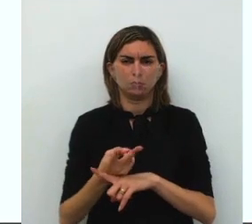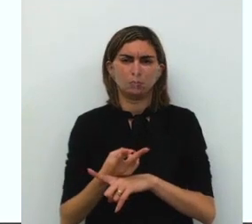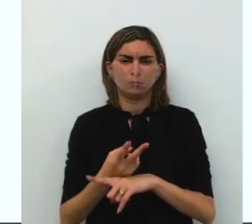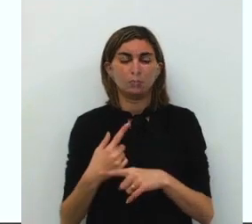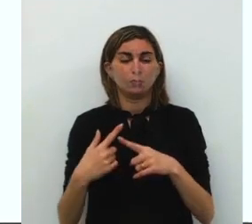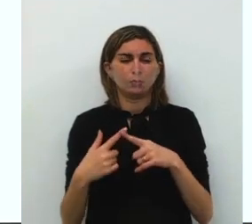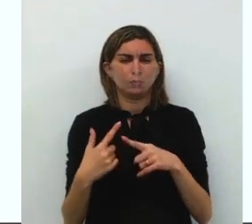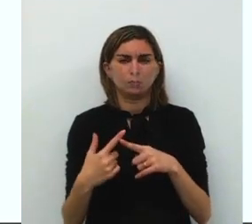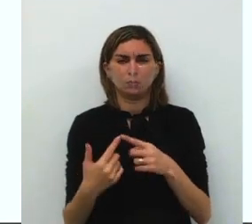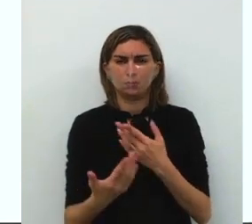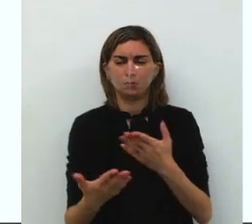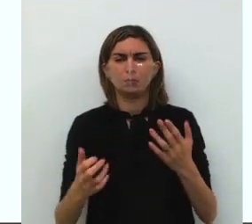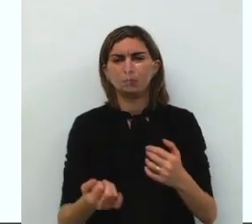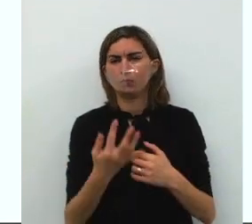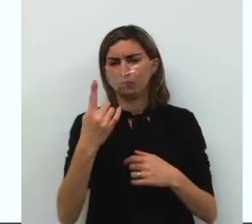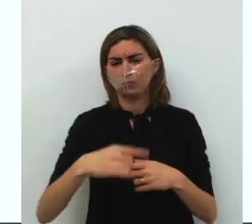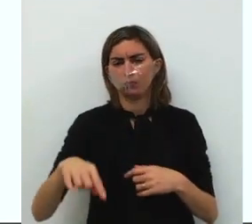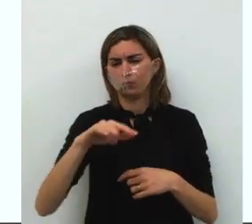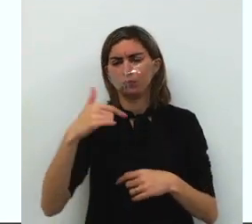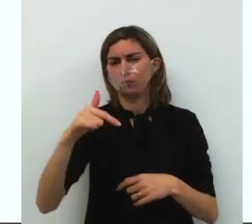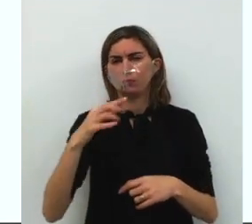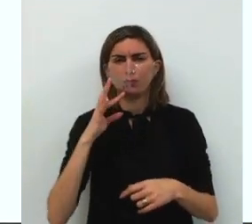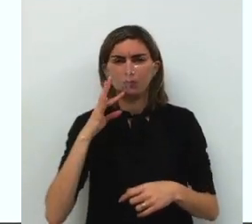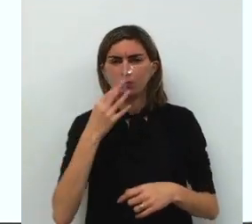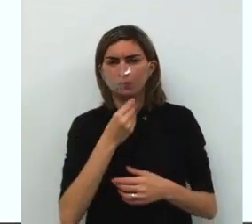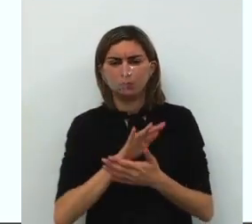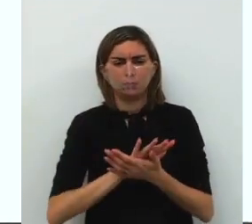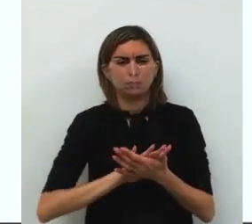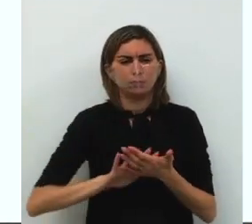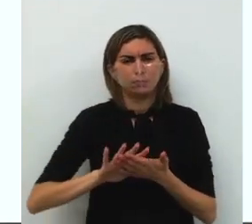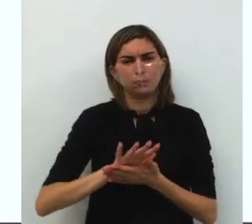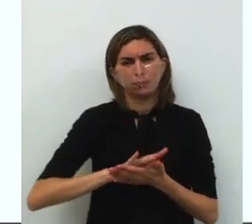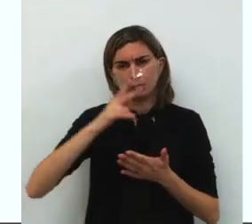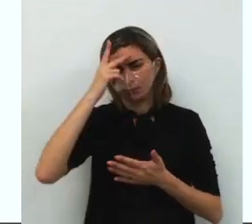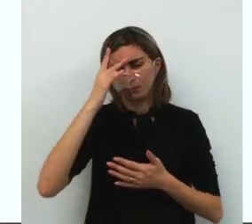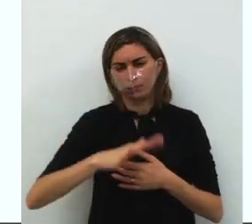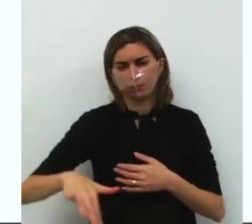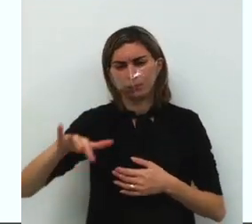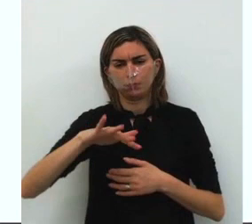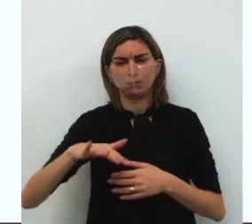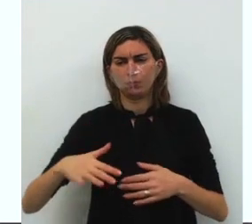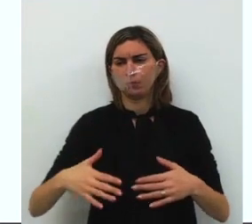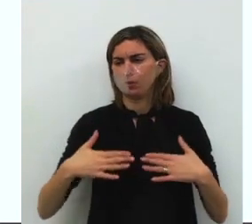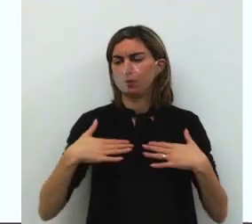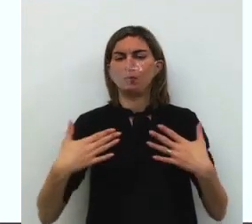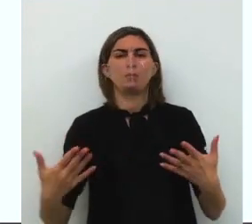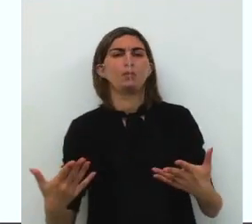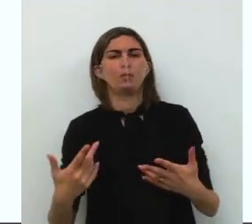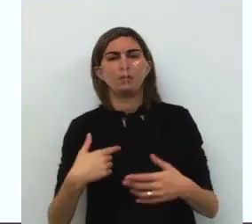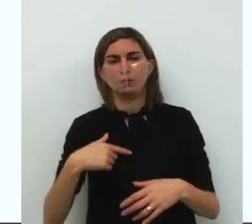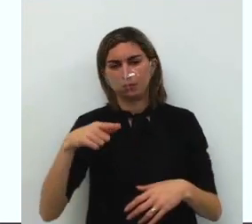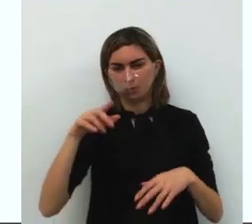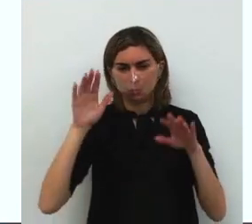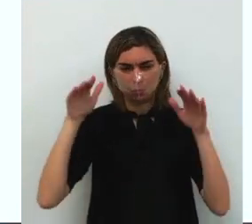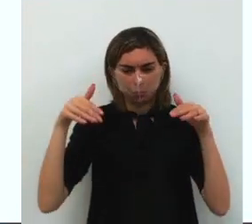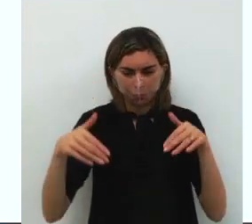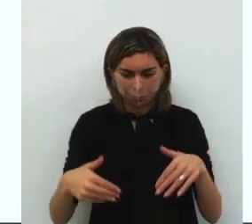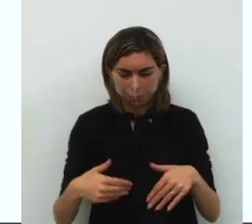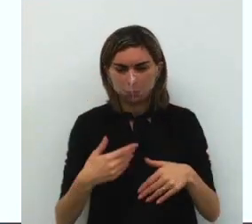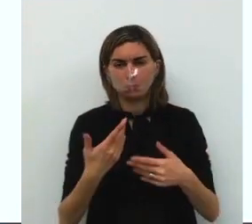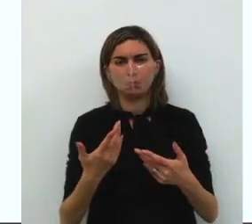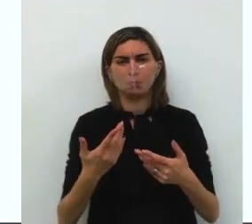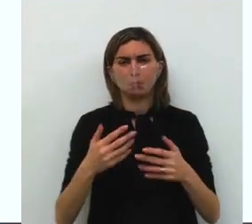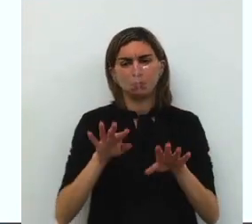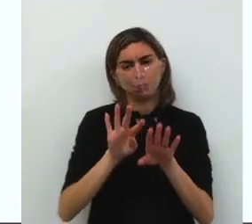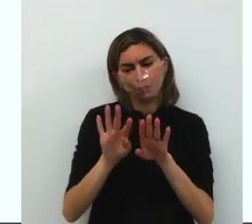buscassem. Porque quando a gente não tem conhecimento de nada e chega alguém com autoridade peito para fora, você baixa a cabeça,